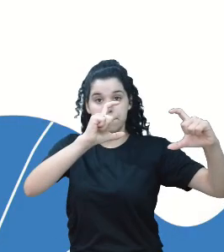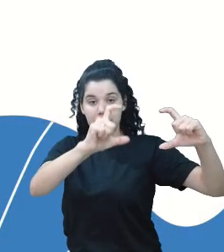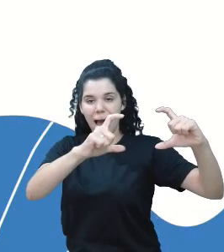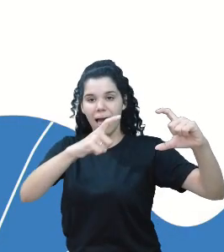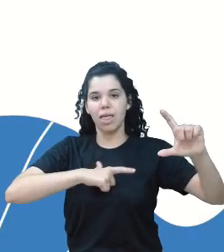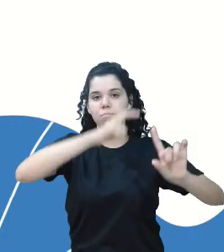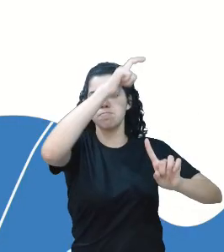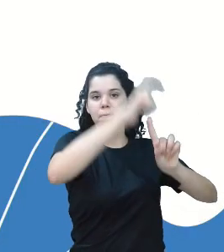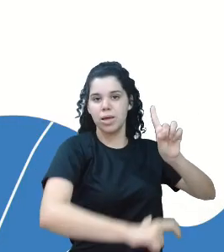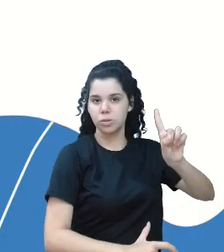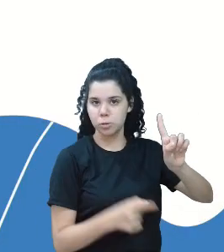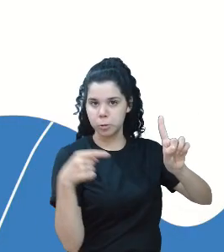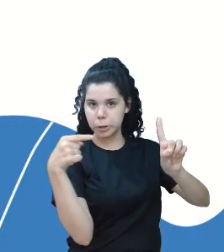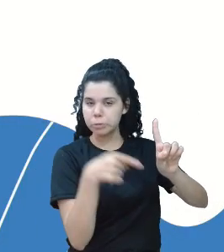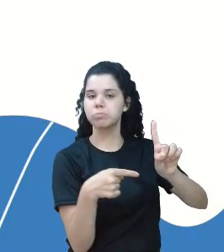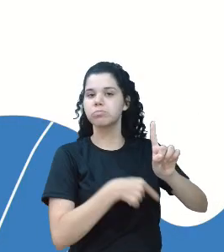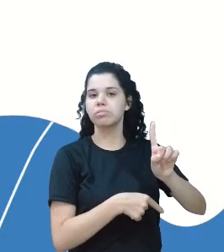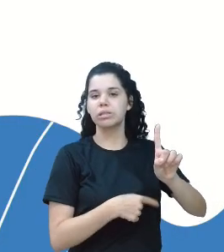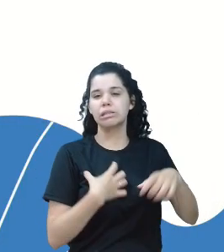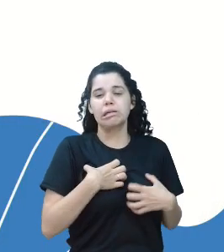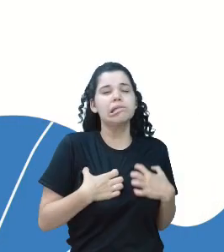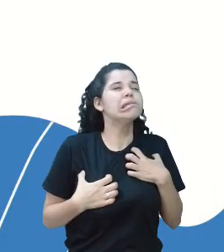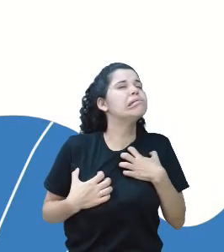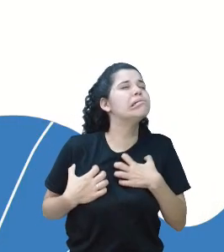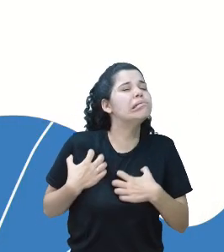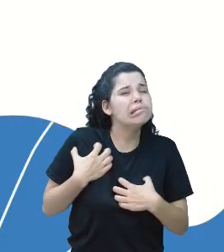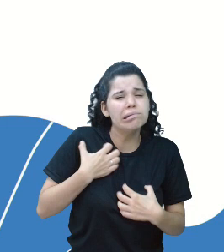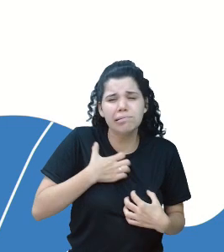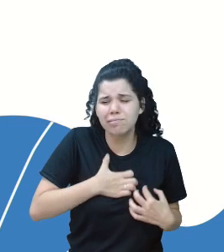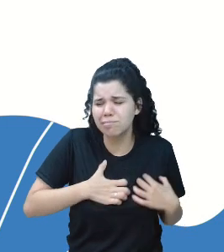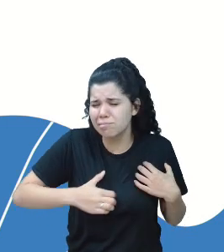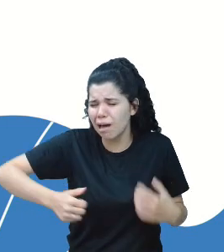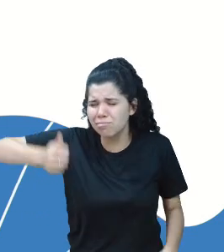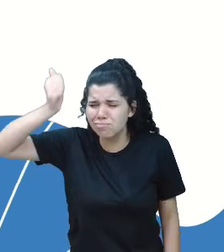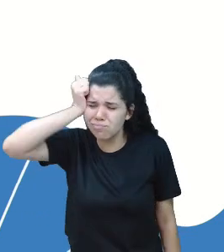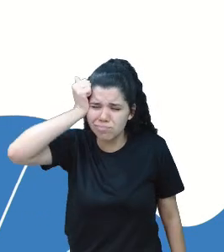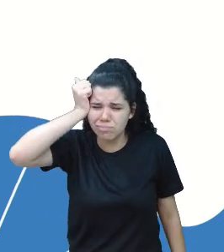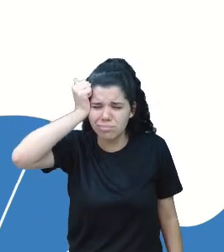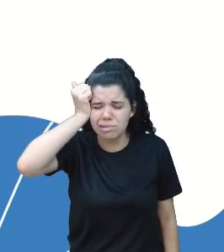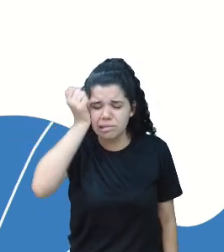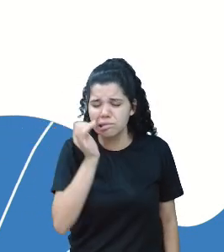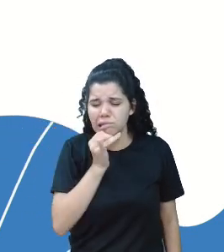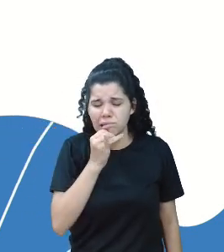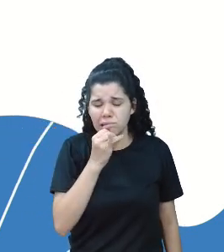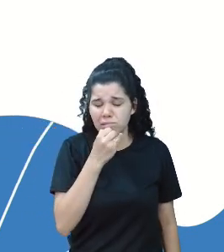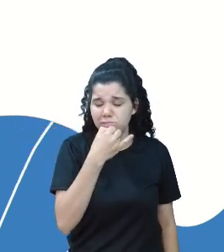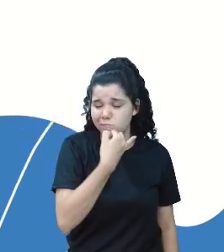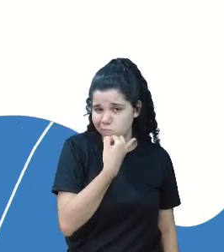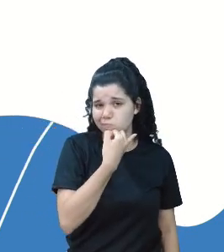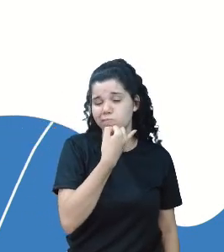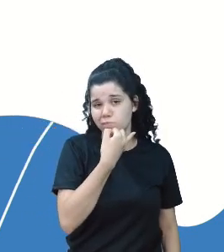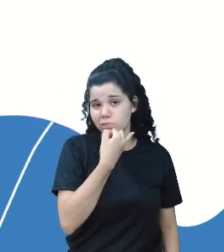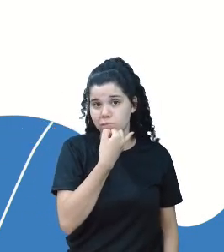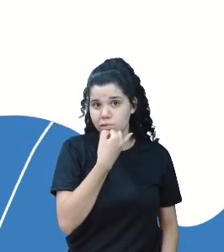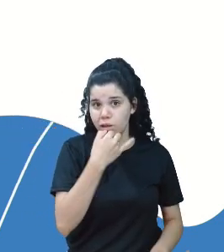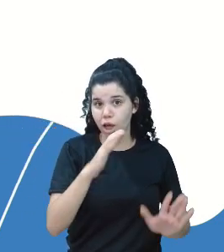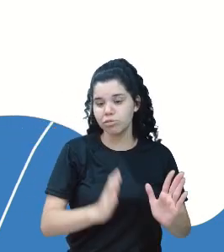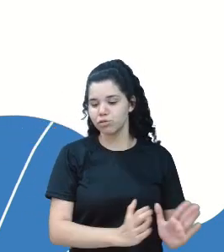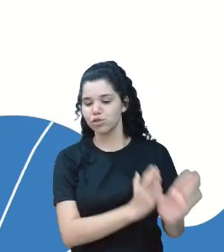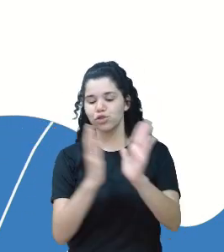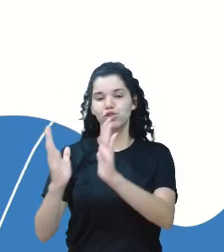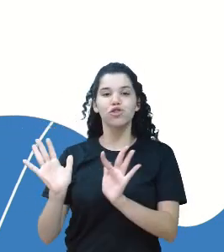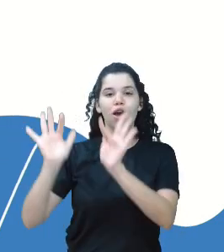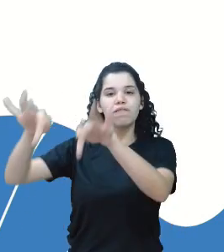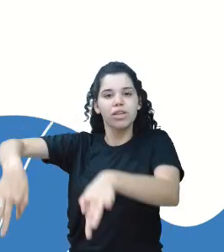uma personagem que está destruída, acabada, arrependida, triste. E, de